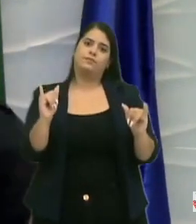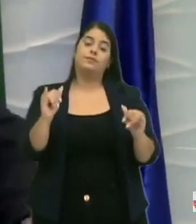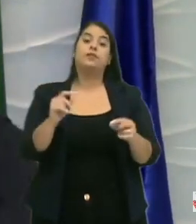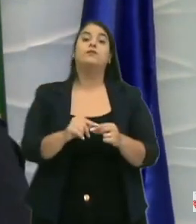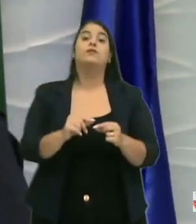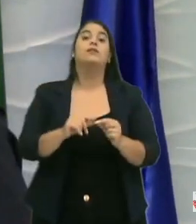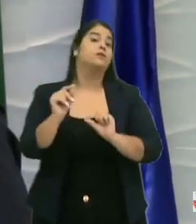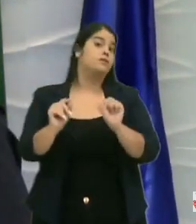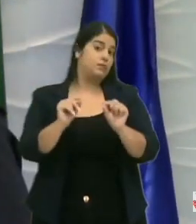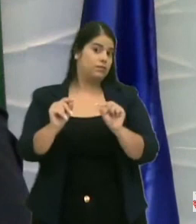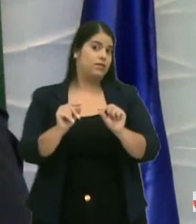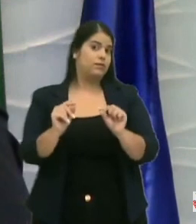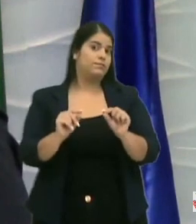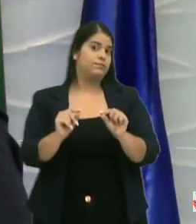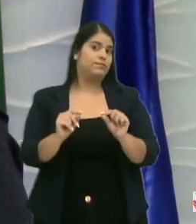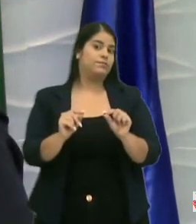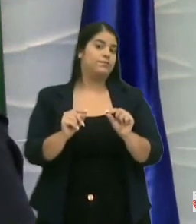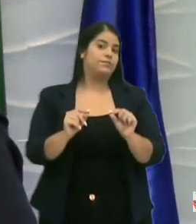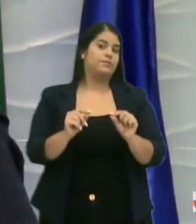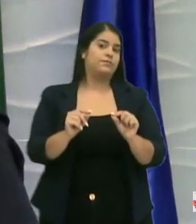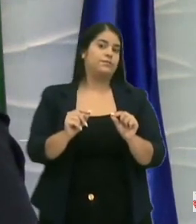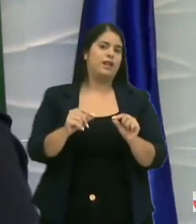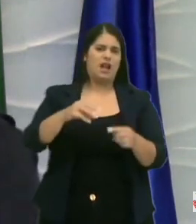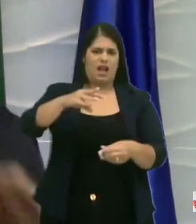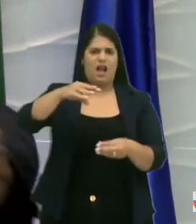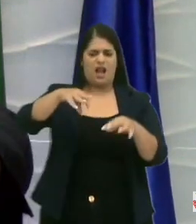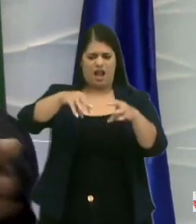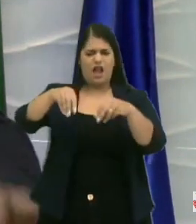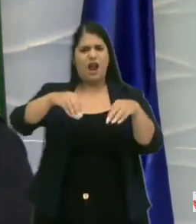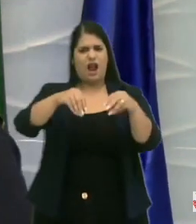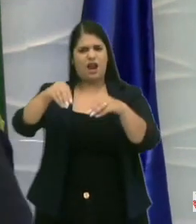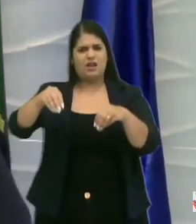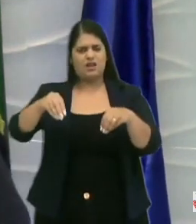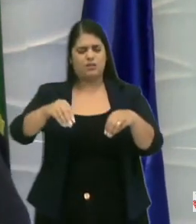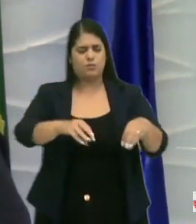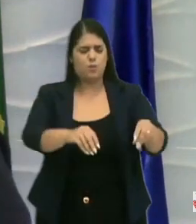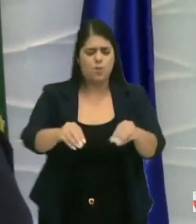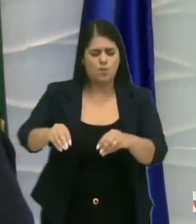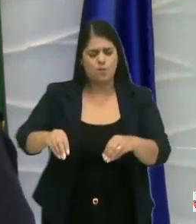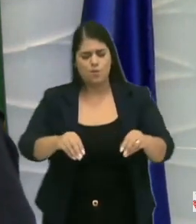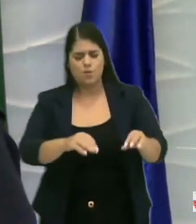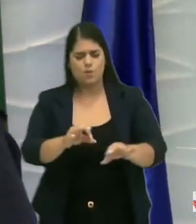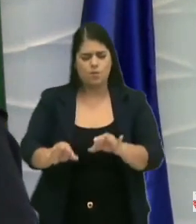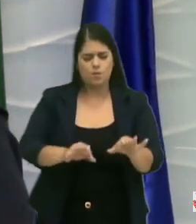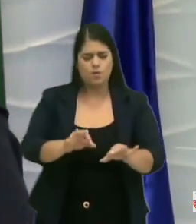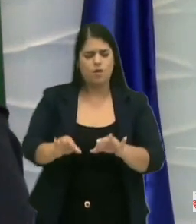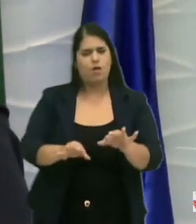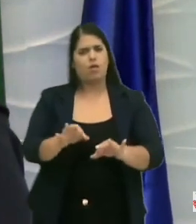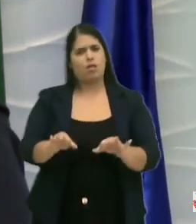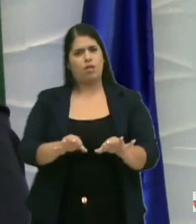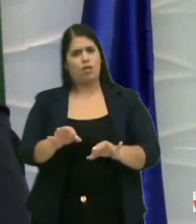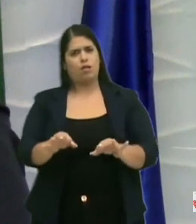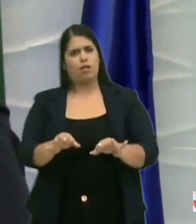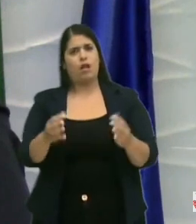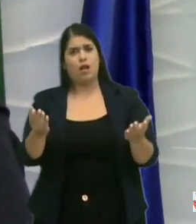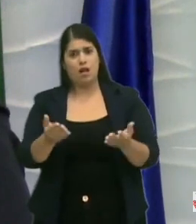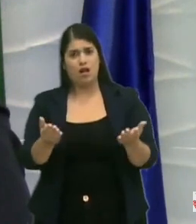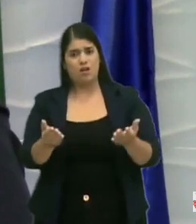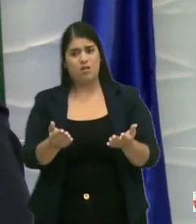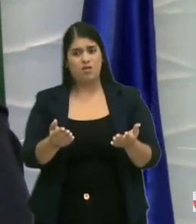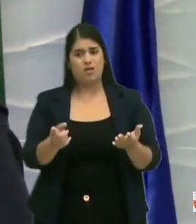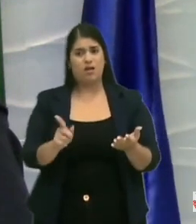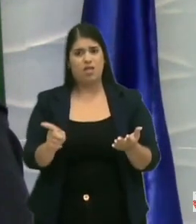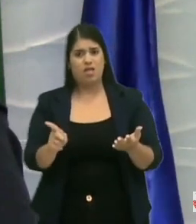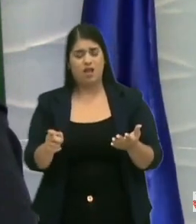lá? Pegaram o barro e colocaram na estrada, dizendo que era pissarro. Agora lá engancha ônibus